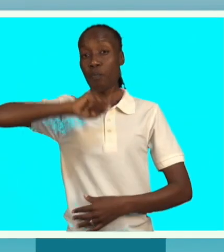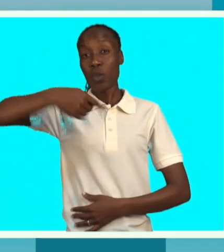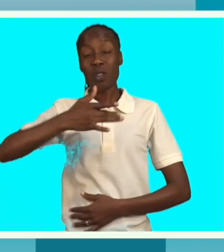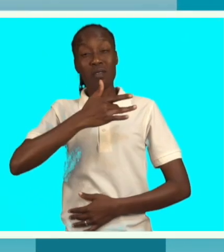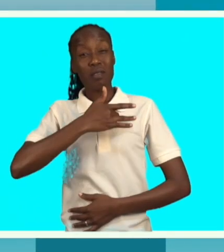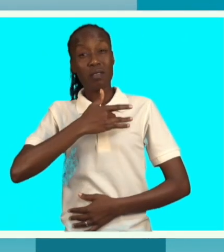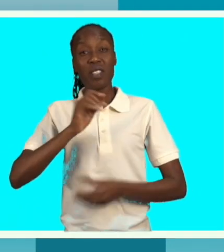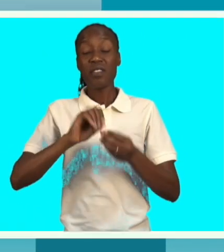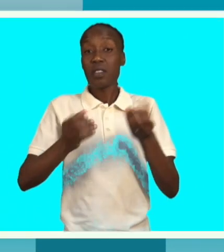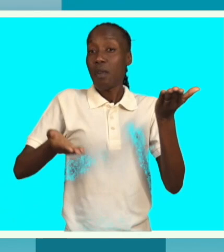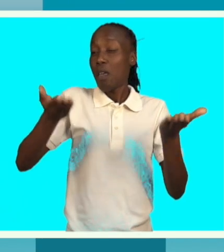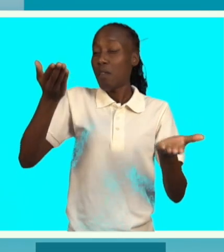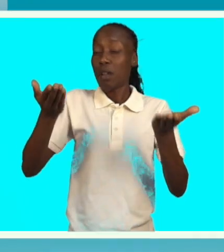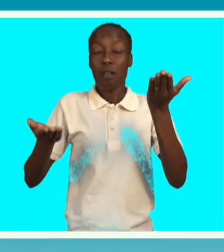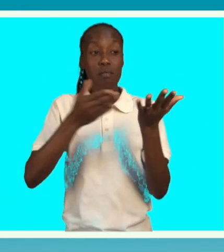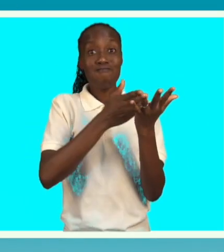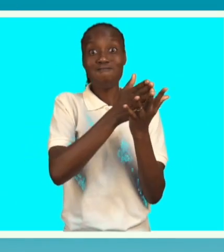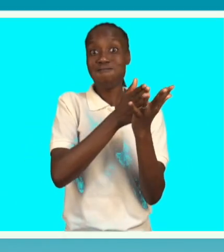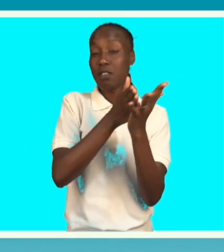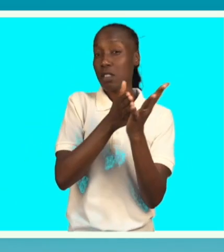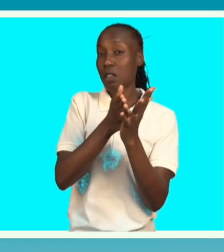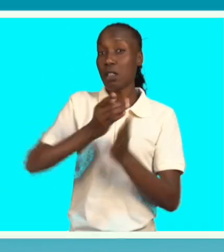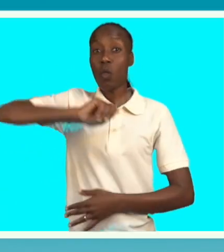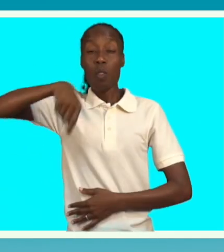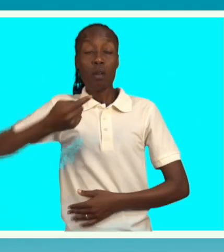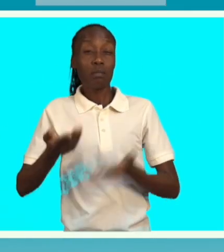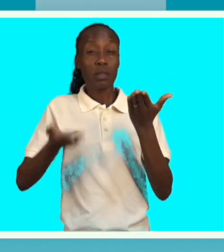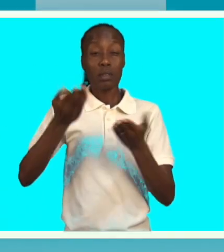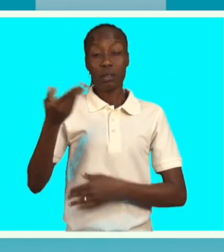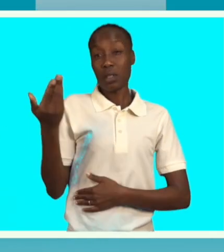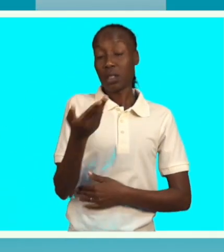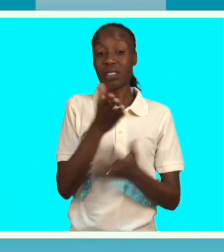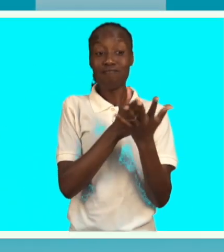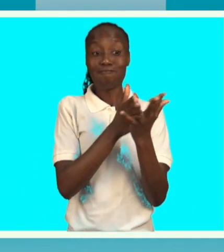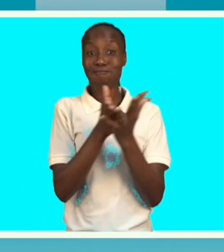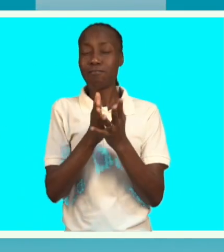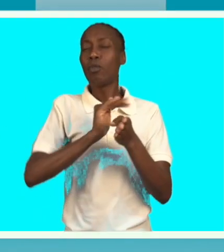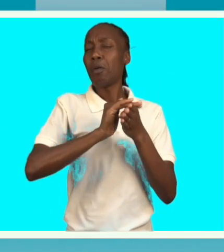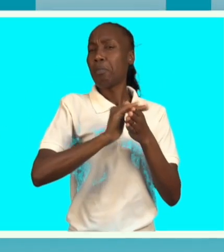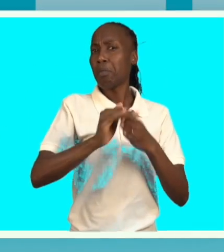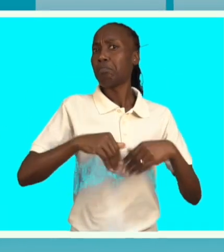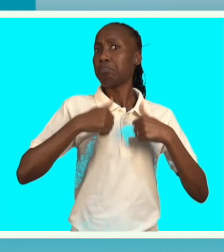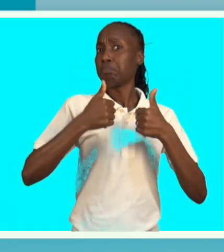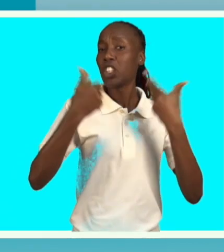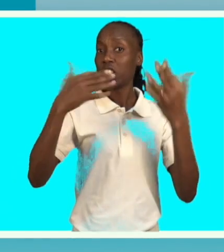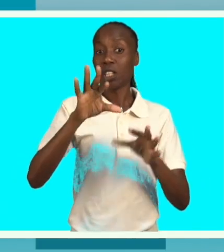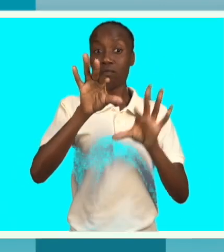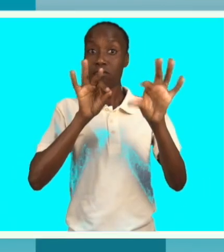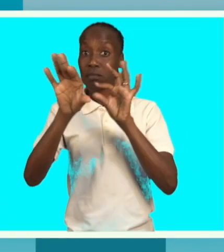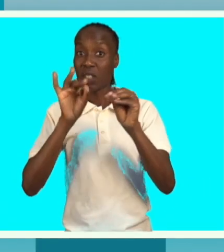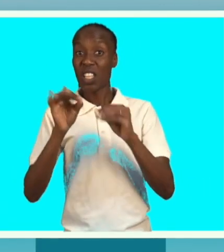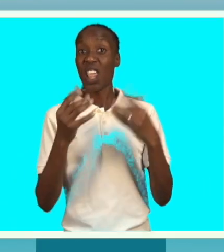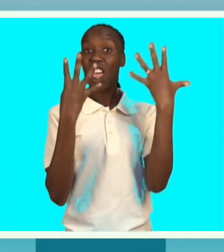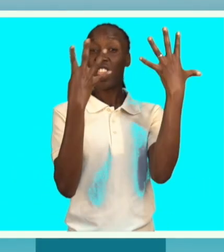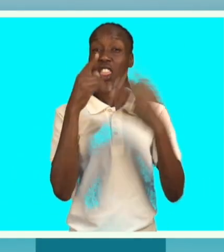fizemos a avaliação da estratégia e sentimos que a estratégia está sendo bem implementada. Foram identificados